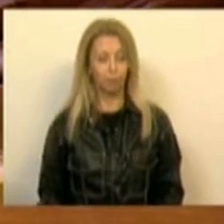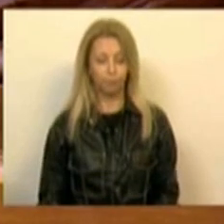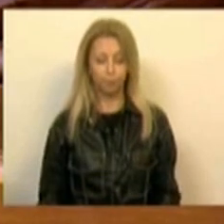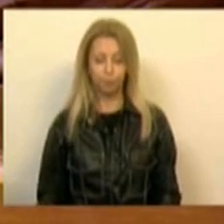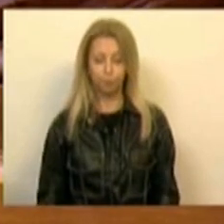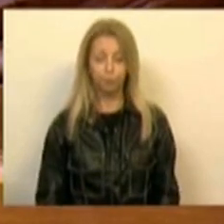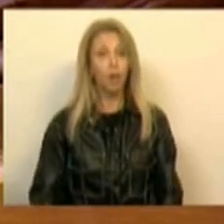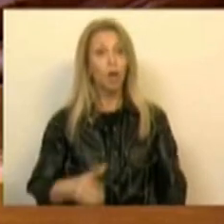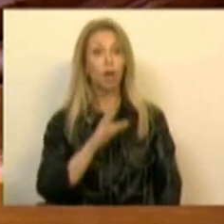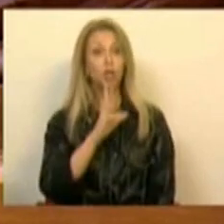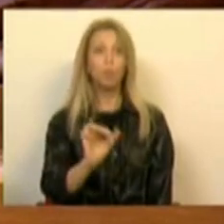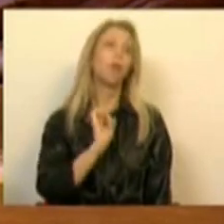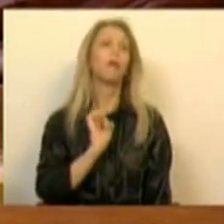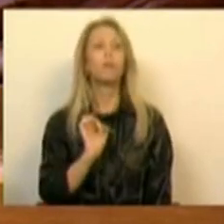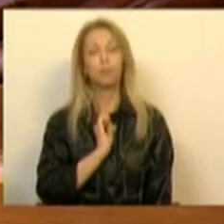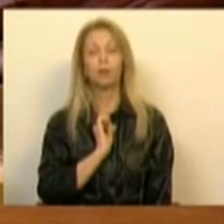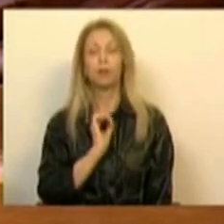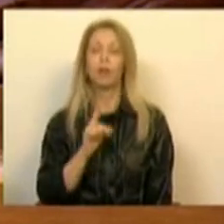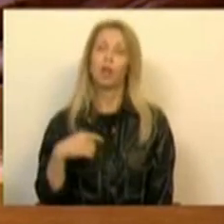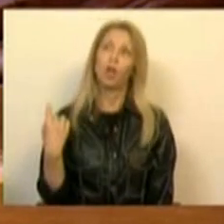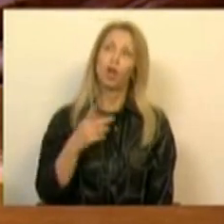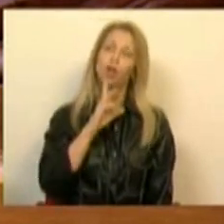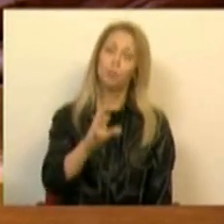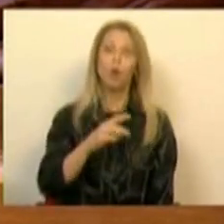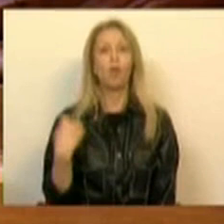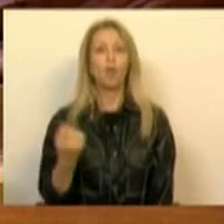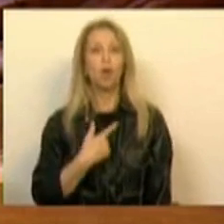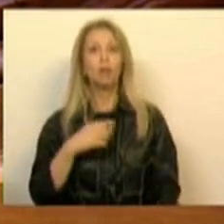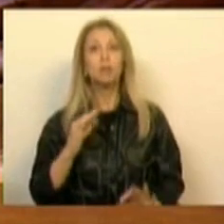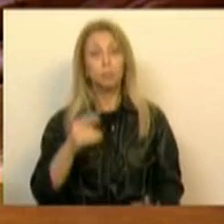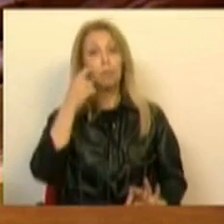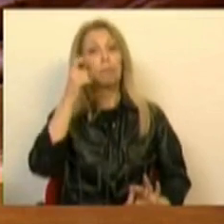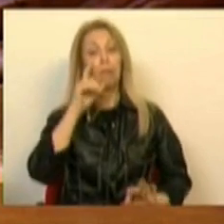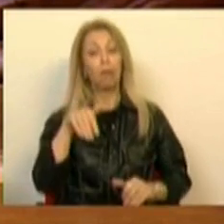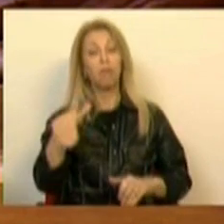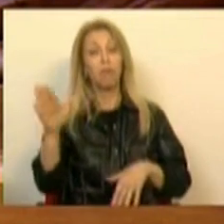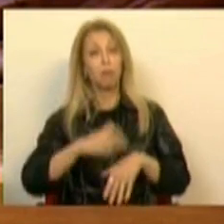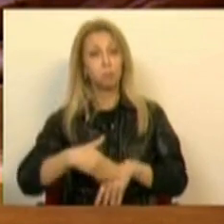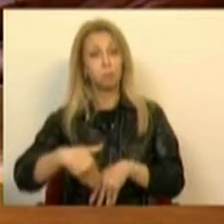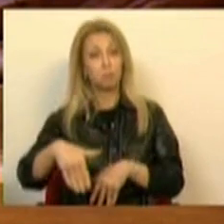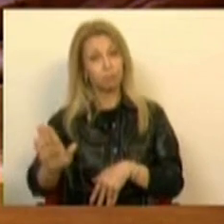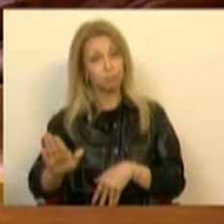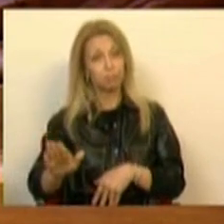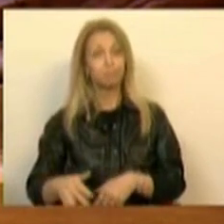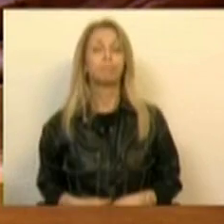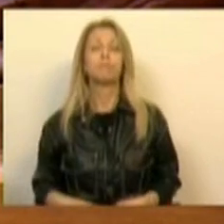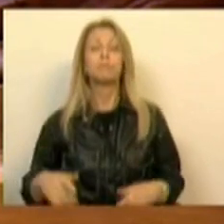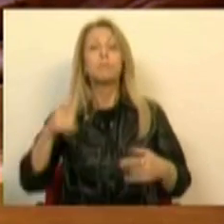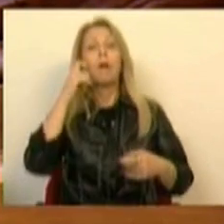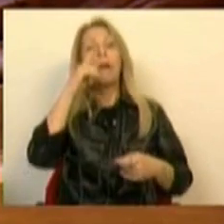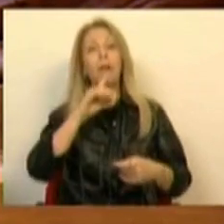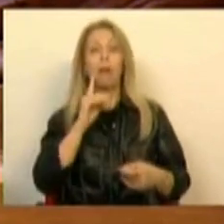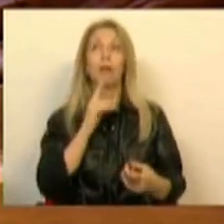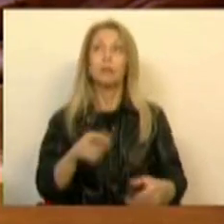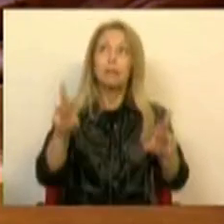A minha resposta, a nossa resposta aos demissionários, àqueles que desejam e provocam a